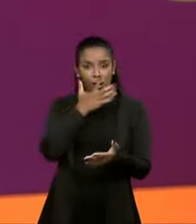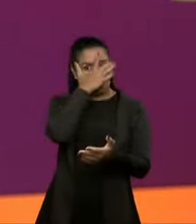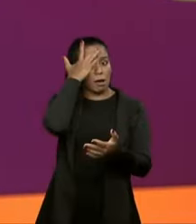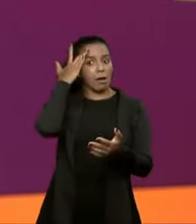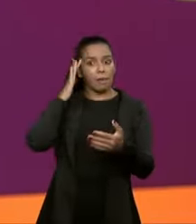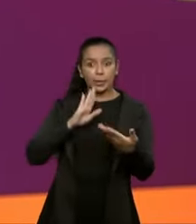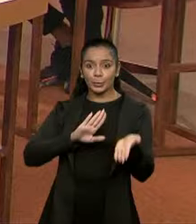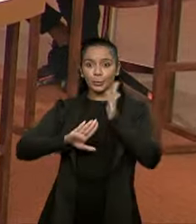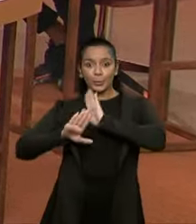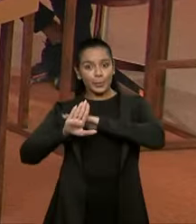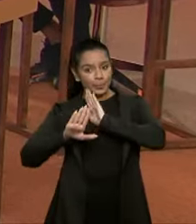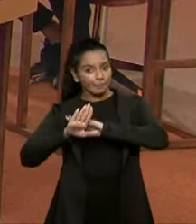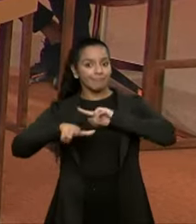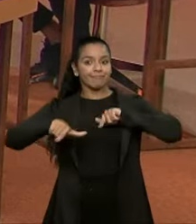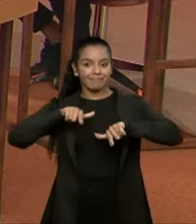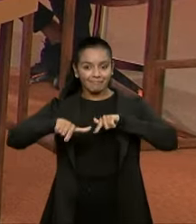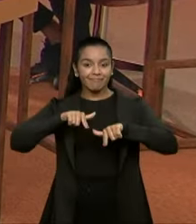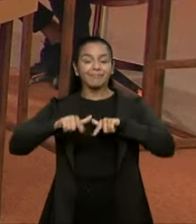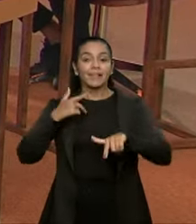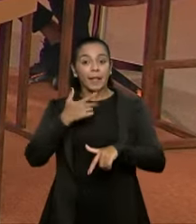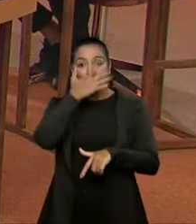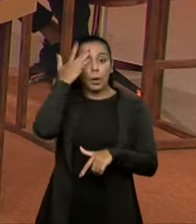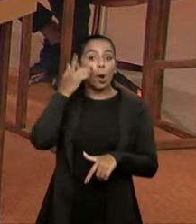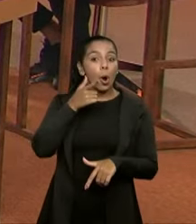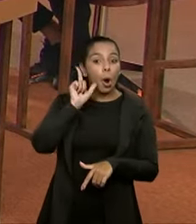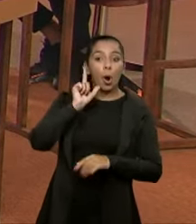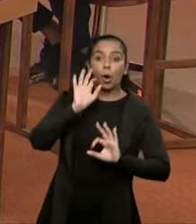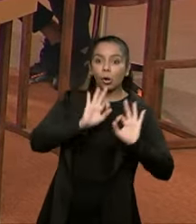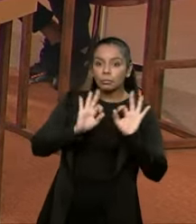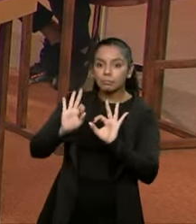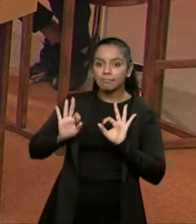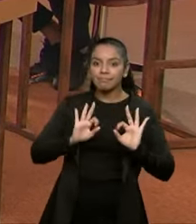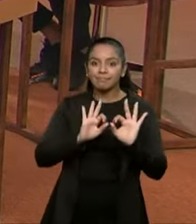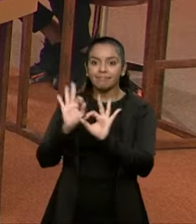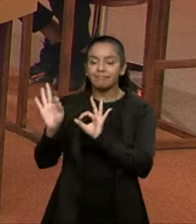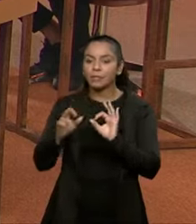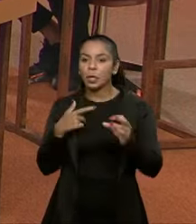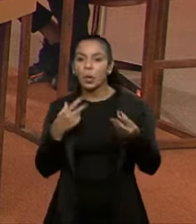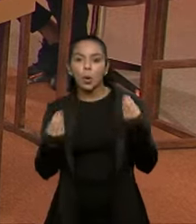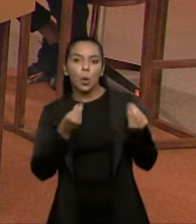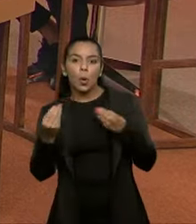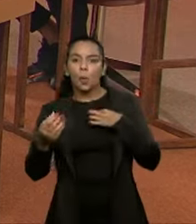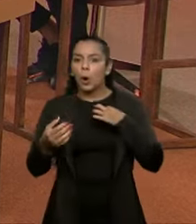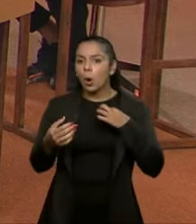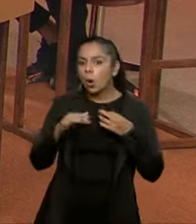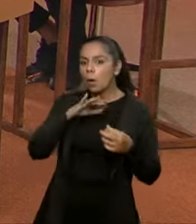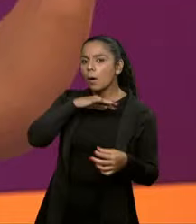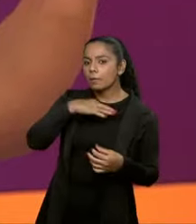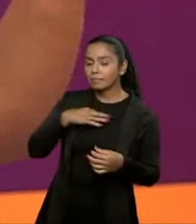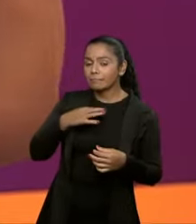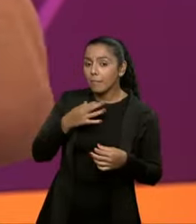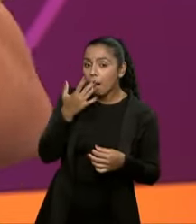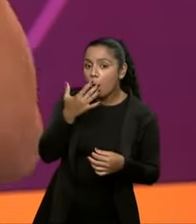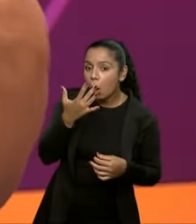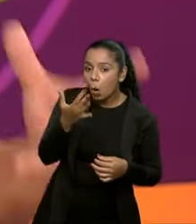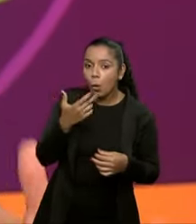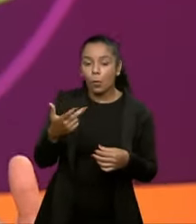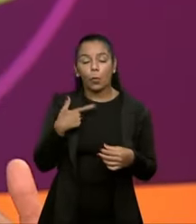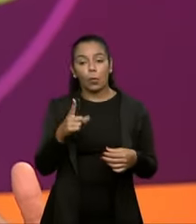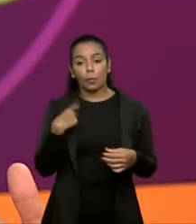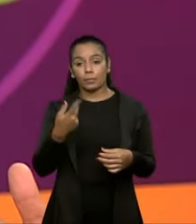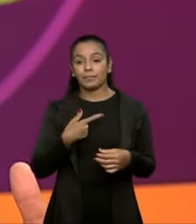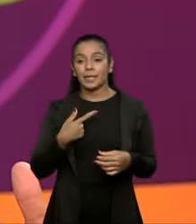aqui em volta. Nossa, muita gente. Tem uma galera que tá desde ontem mexendo na coisa, que liga e fala como é que tá a cor da roupa e tal. E ao mesmo tempo me tirou da minha zona